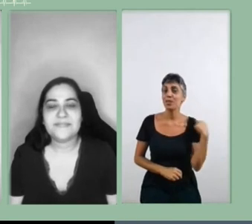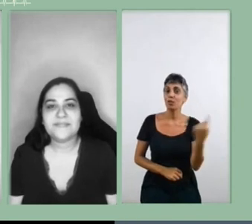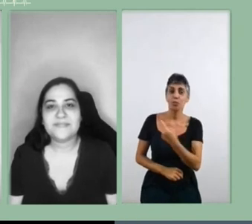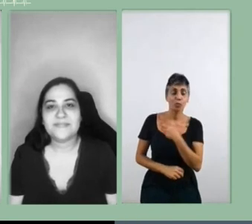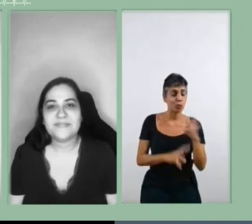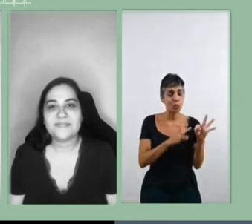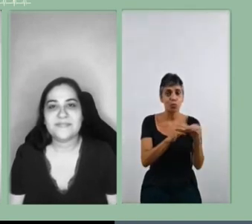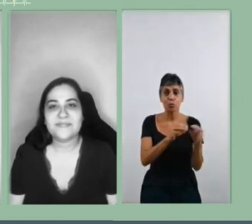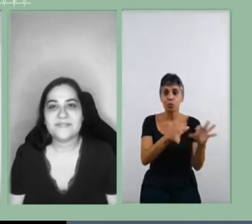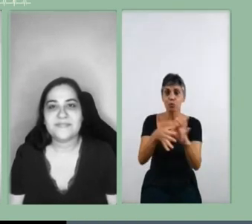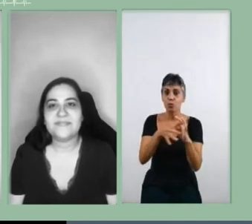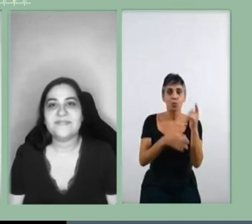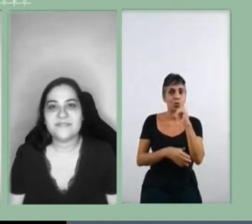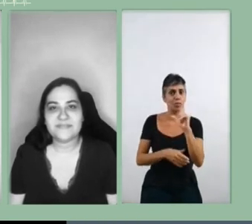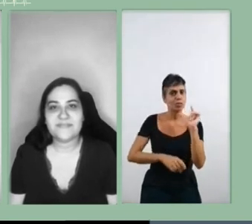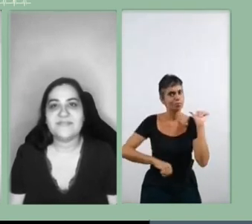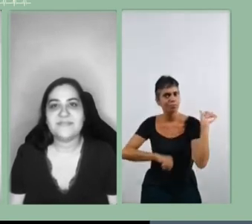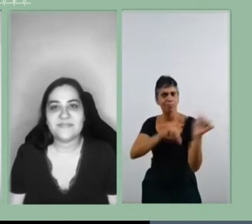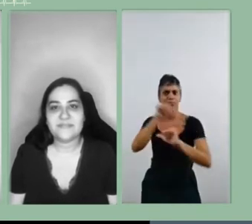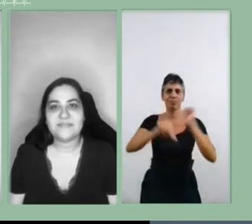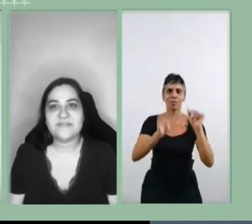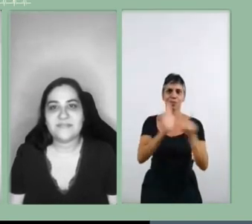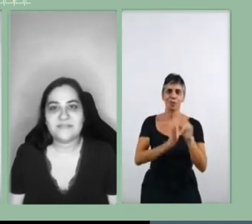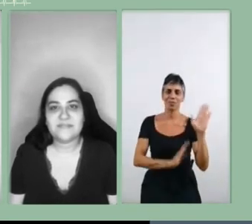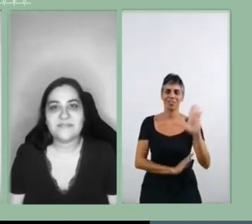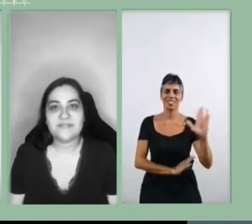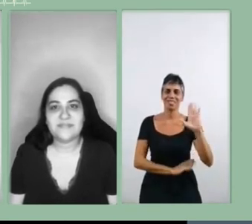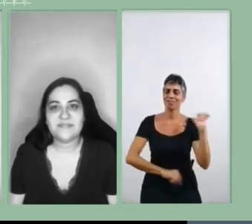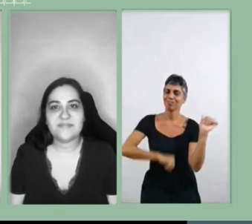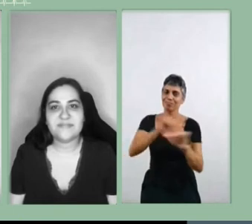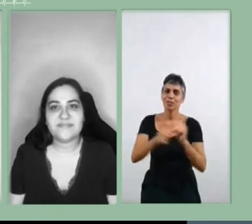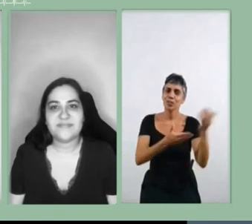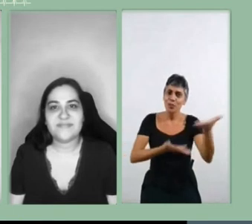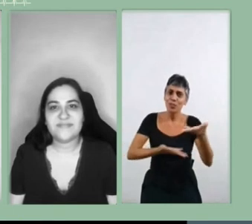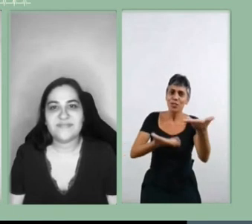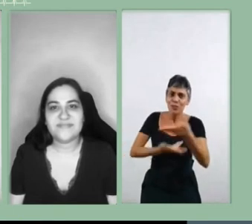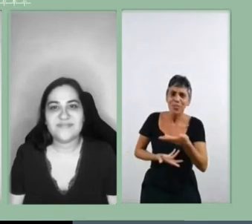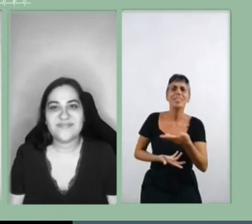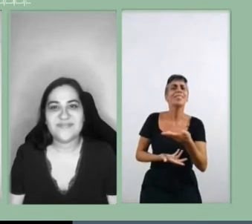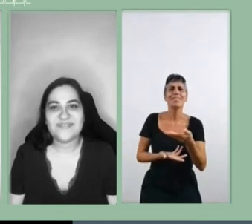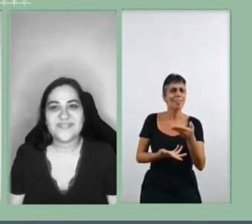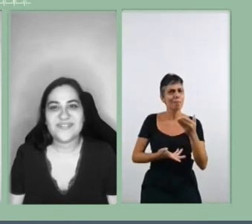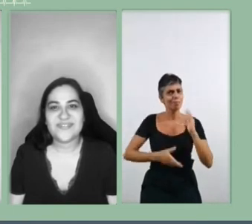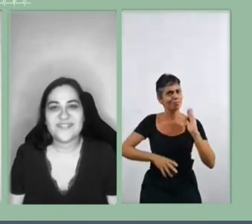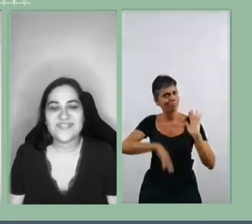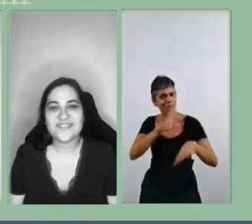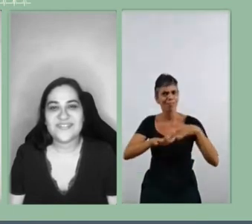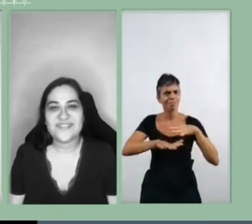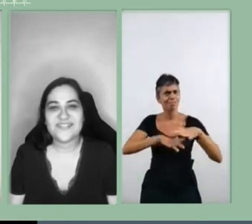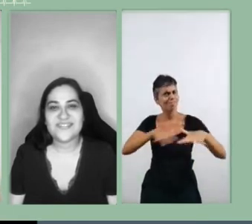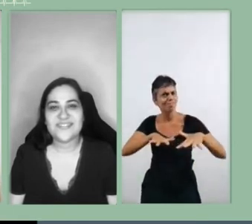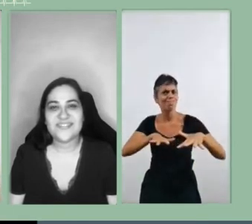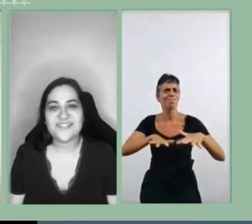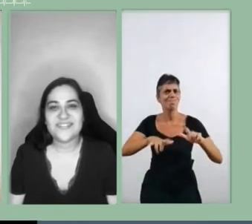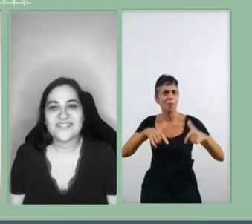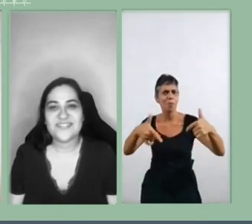a revolução canábica. Convida aí, convida, Cris, todo mundo para vir fazer essa revolução canábica com a gente.